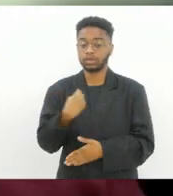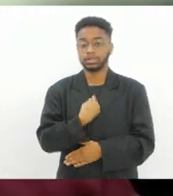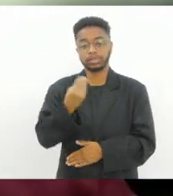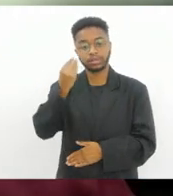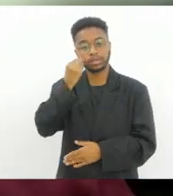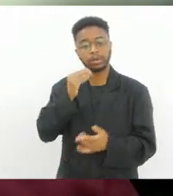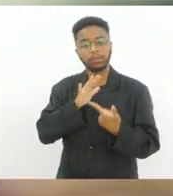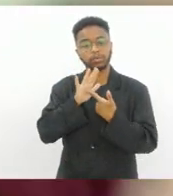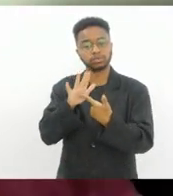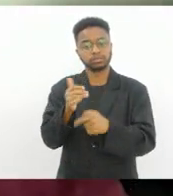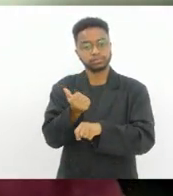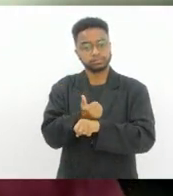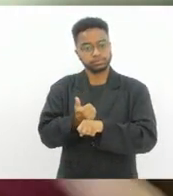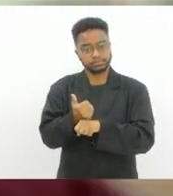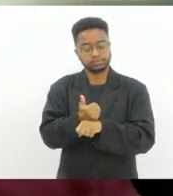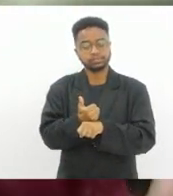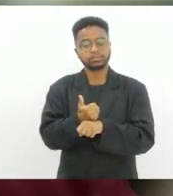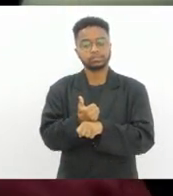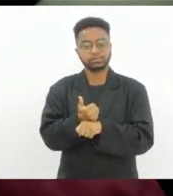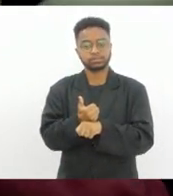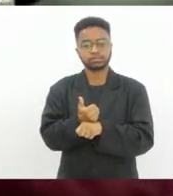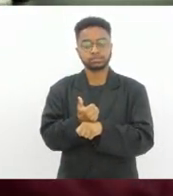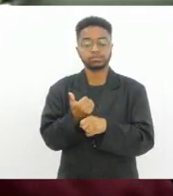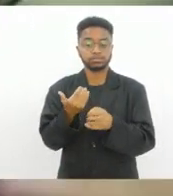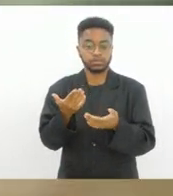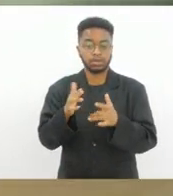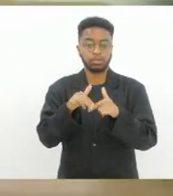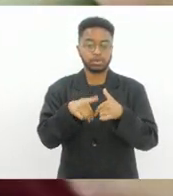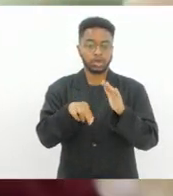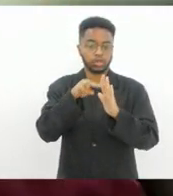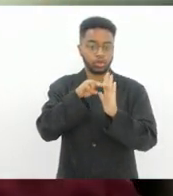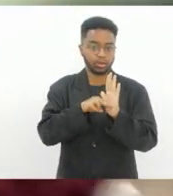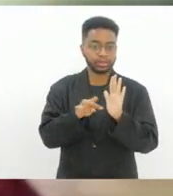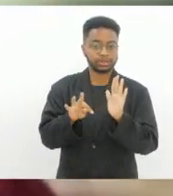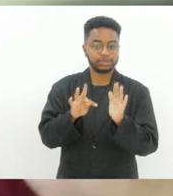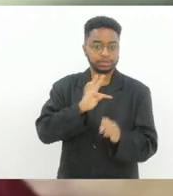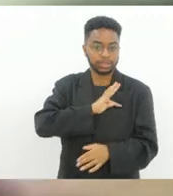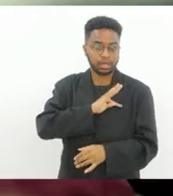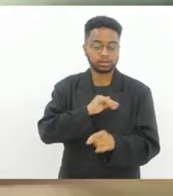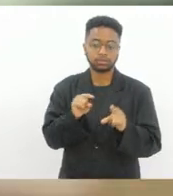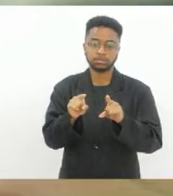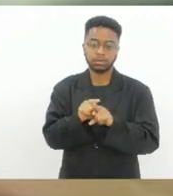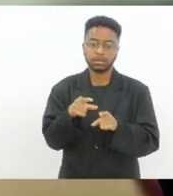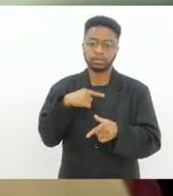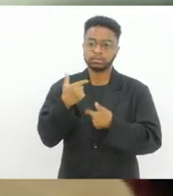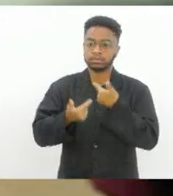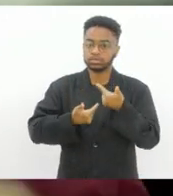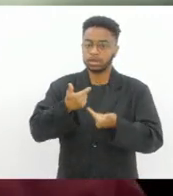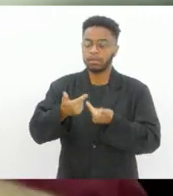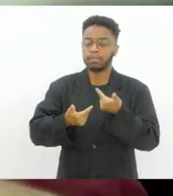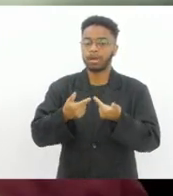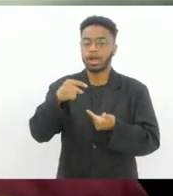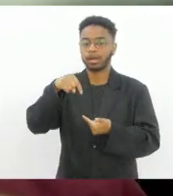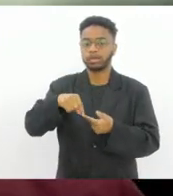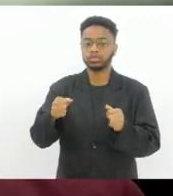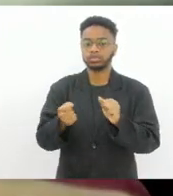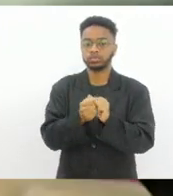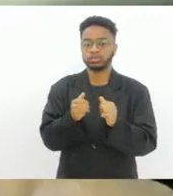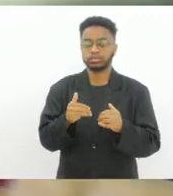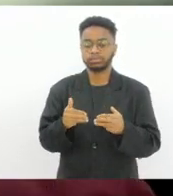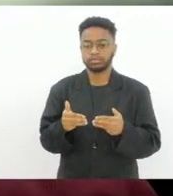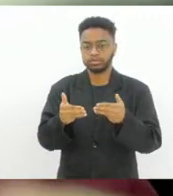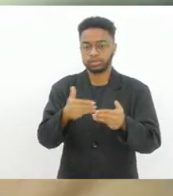sensibilizar os profissionais, não só a partir dessa norma técnica, mas todo o trabalho que a gente faz aqui no Ministério da Saúde